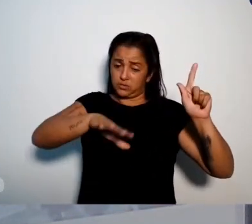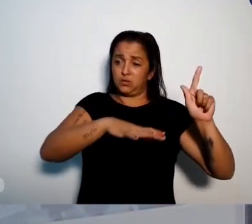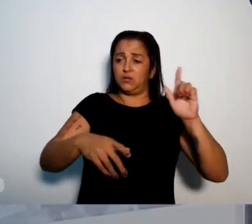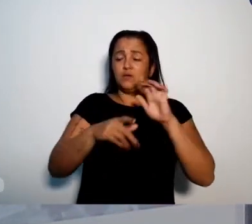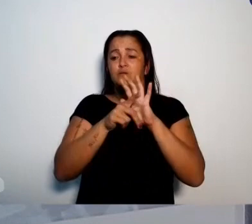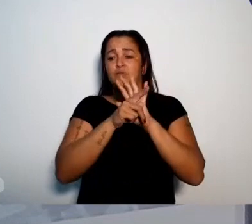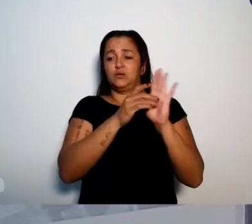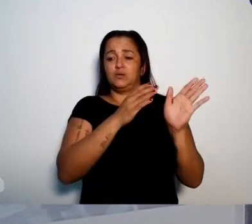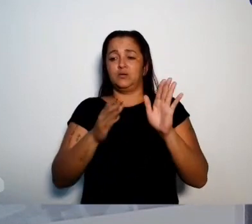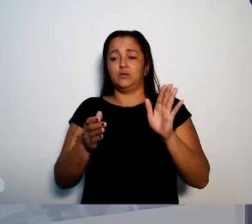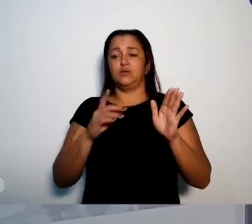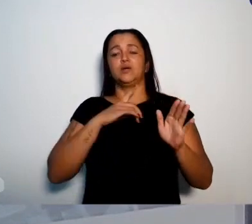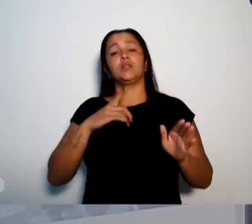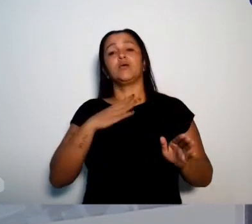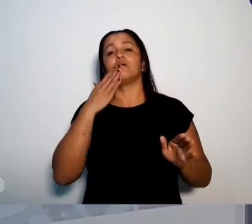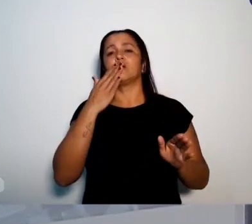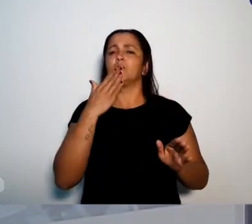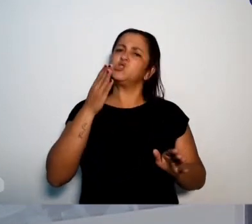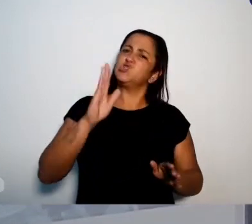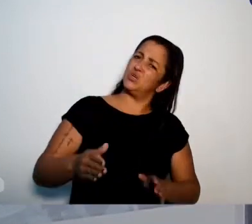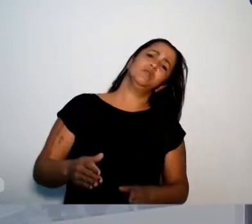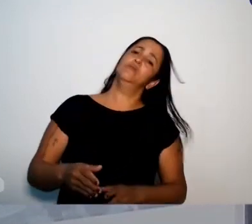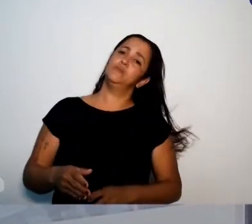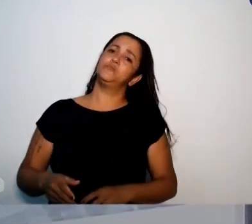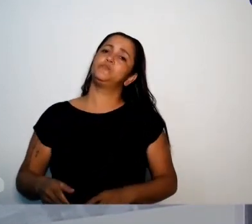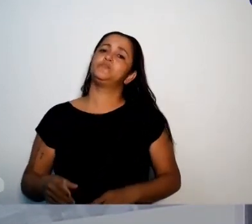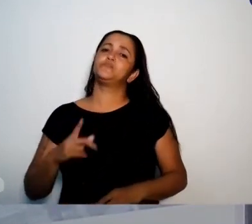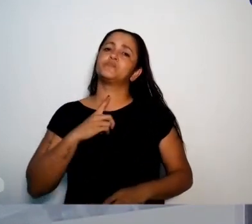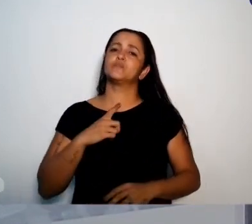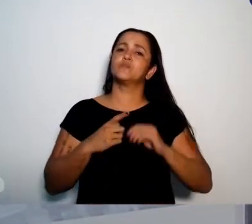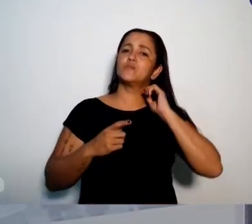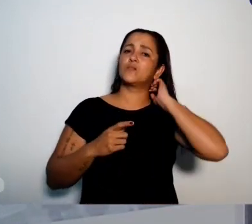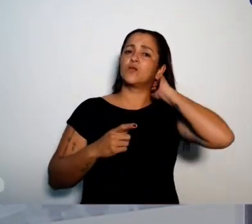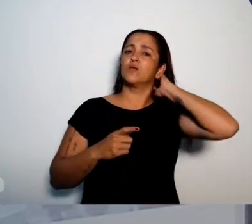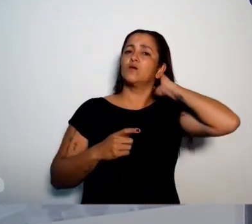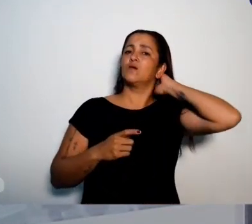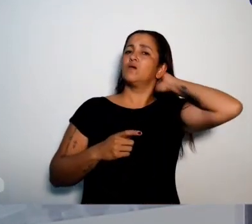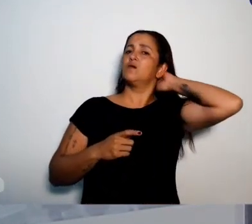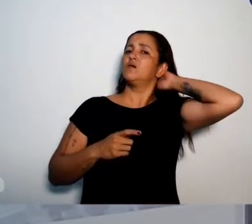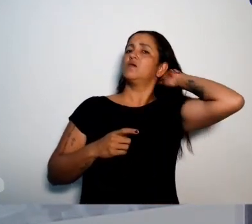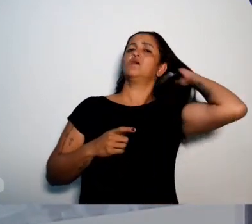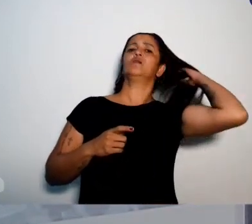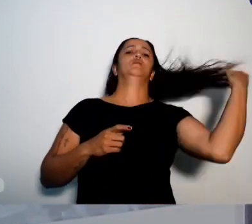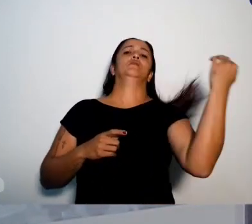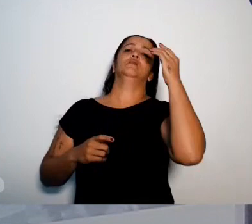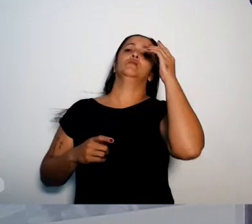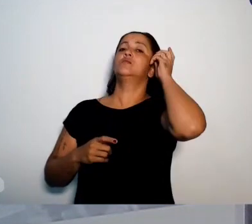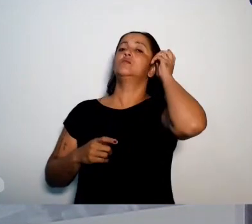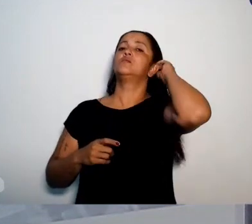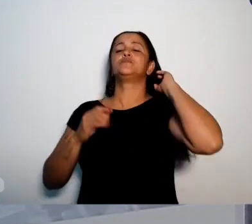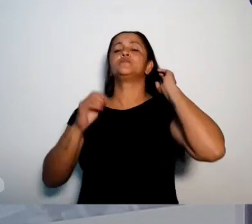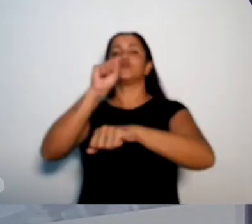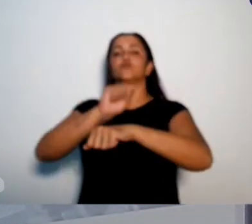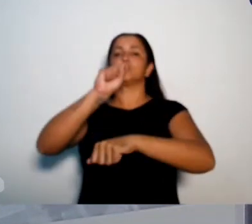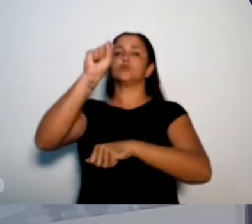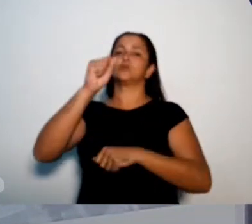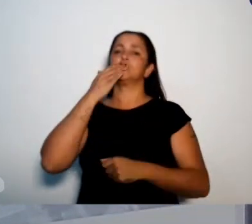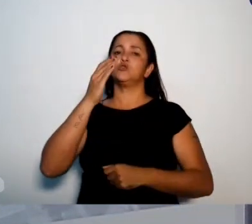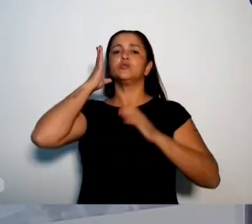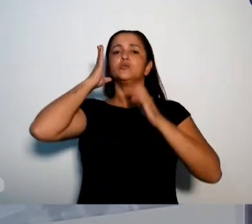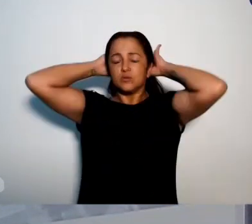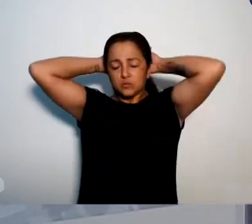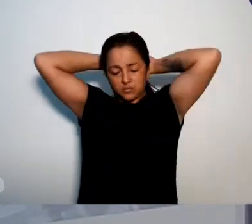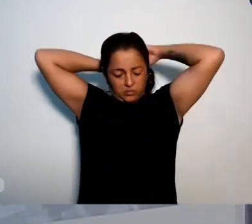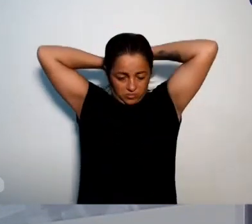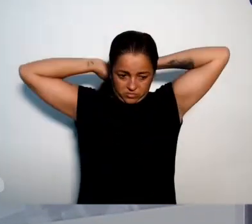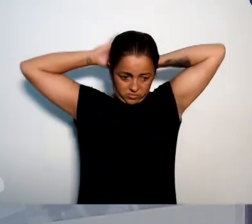feito um requerimento para a Caixa Federal e pedi pessoalmente também ao Superintendente. E ele pediu que eu enviasse diretamente para ele,